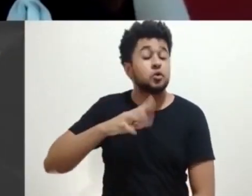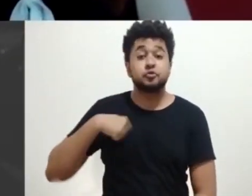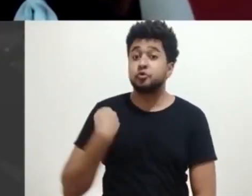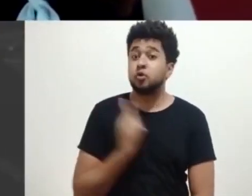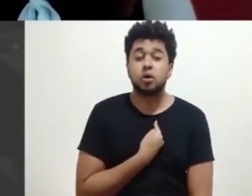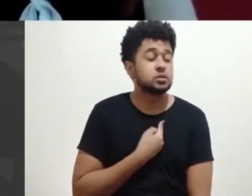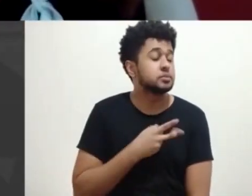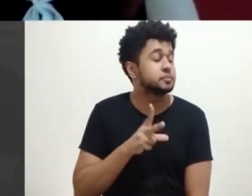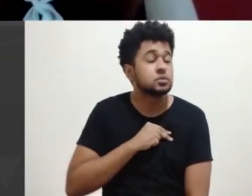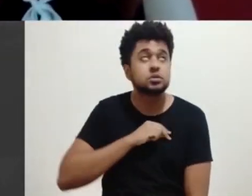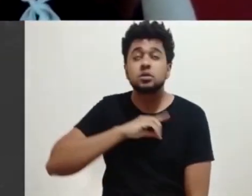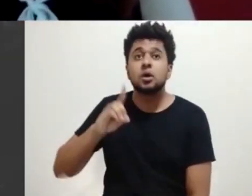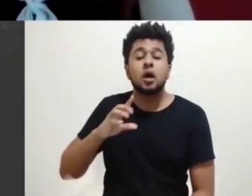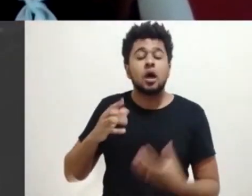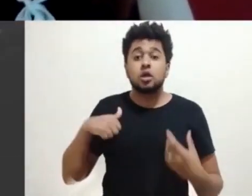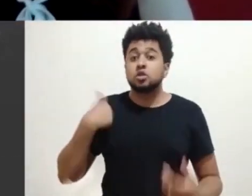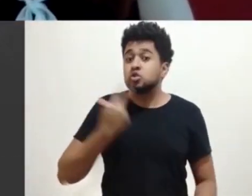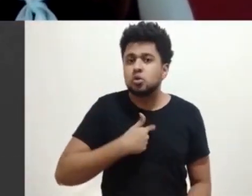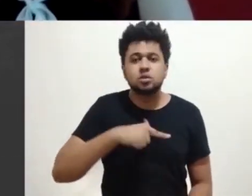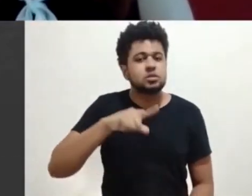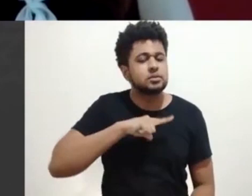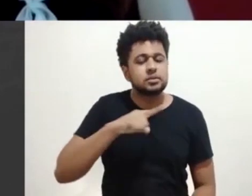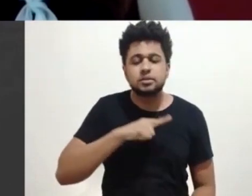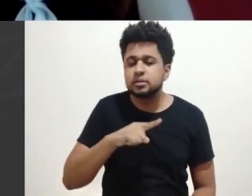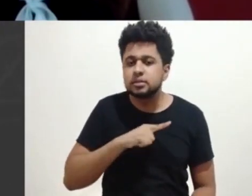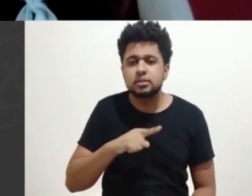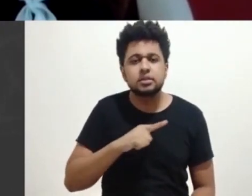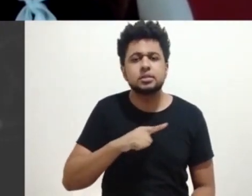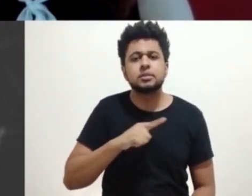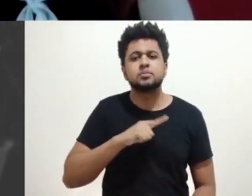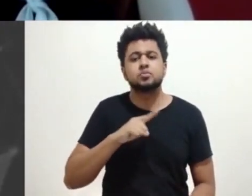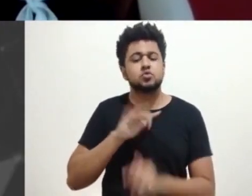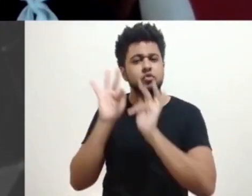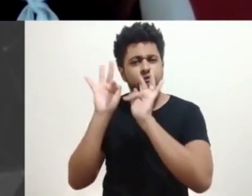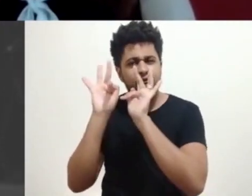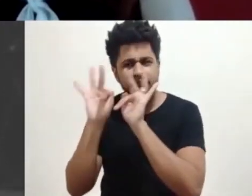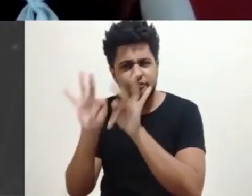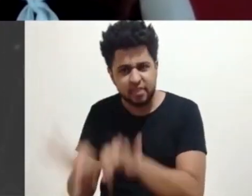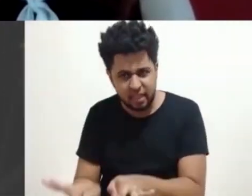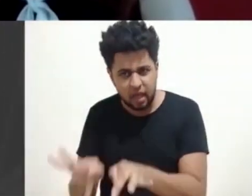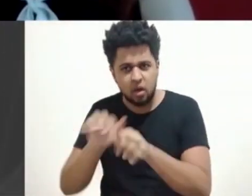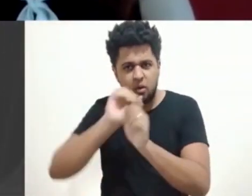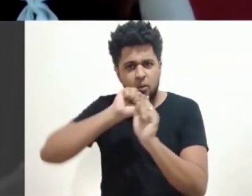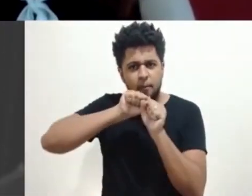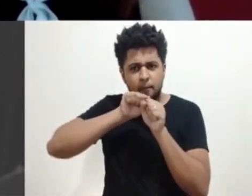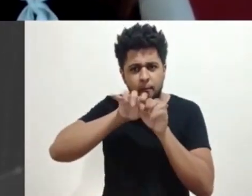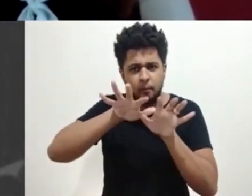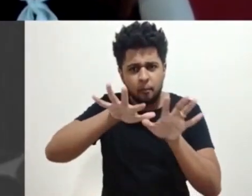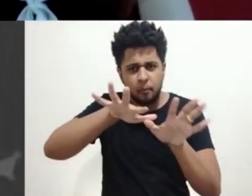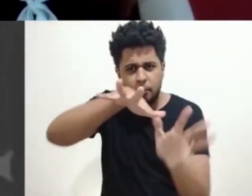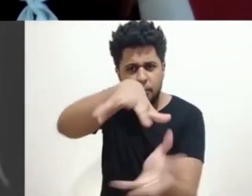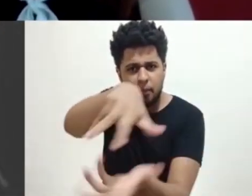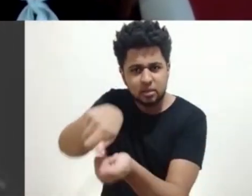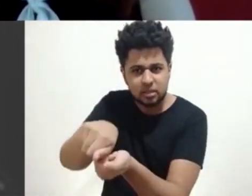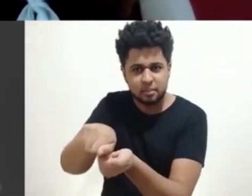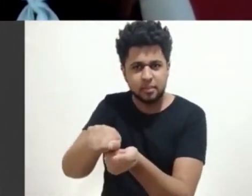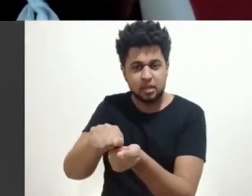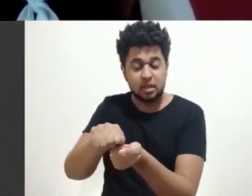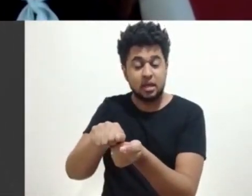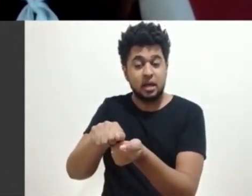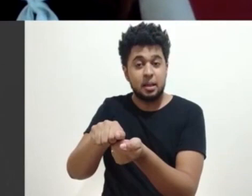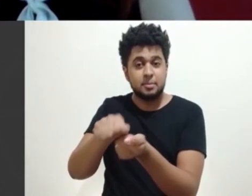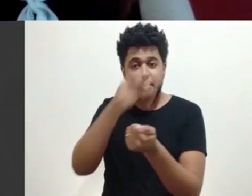assim que nós teremos ganhos ao final da pandemia, as pessoas veem só a terra arrasada, mas nós